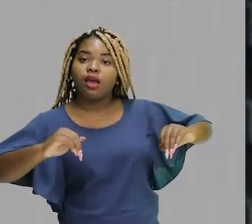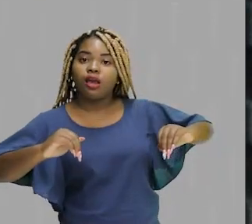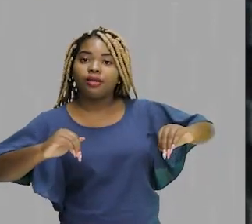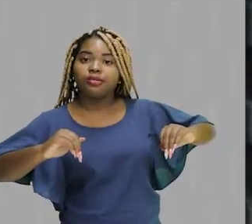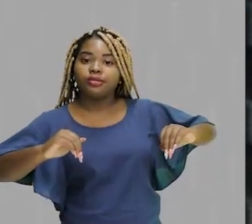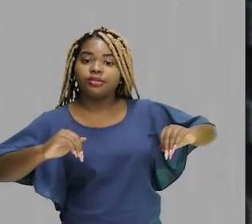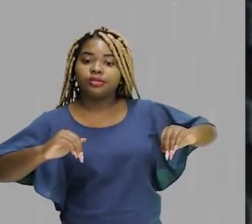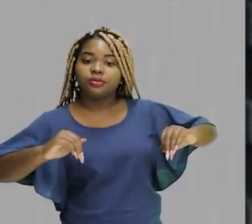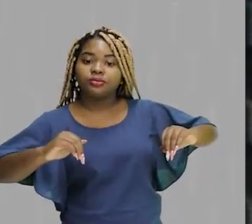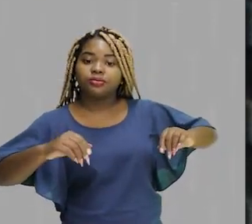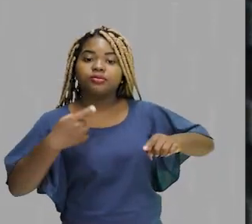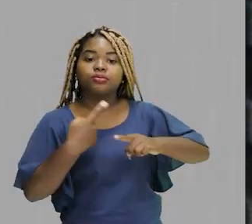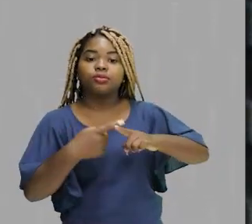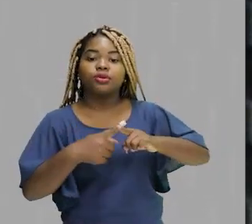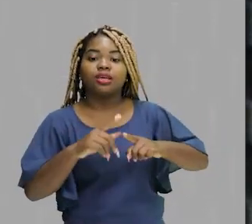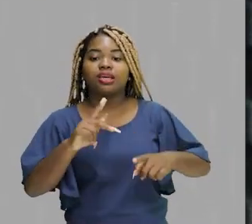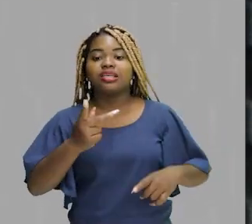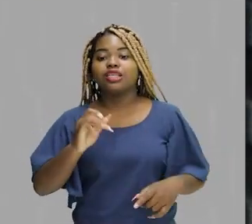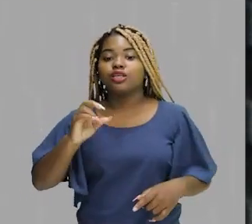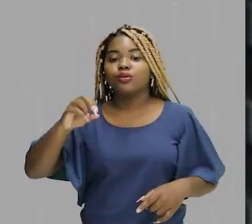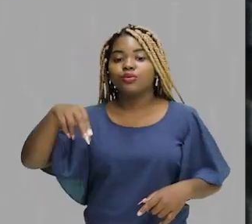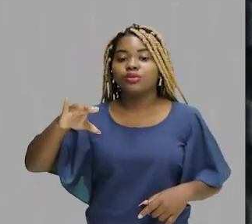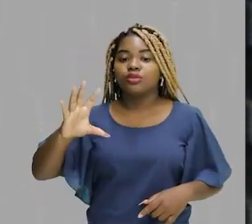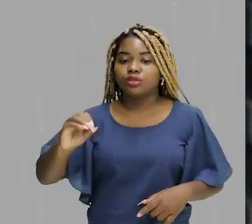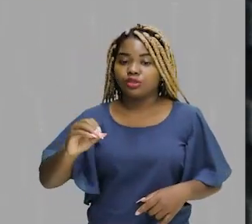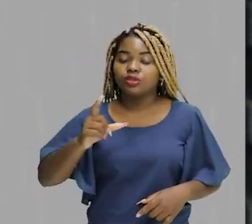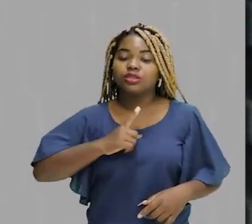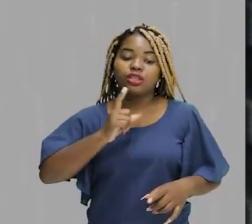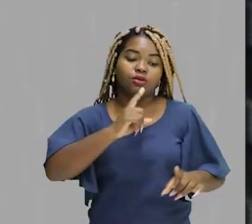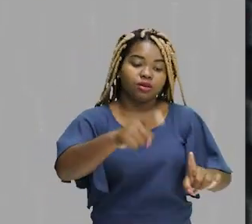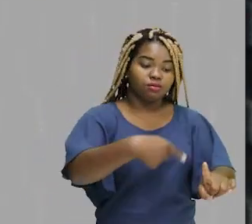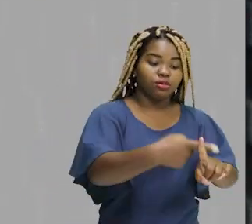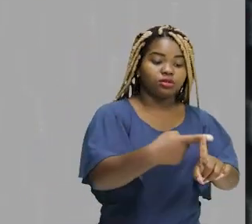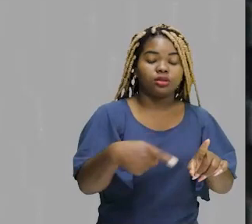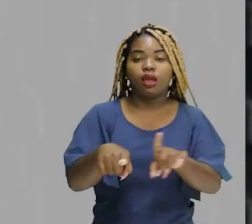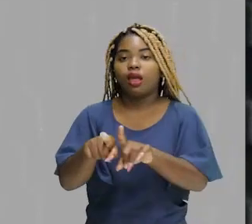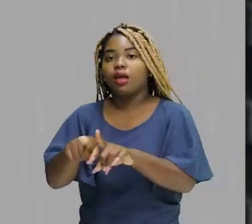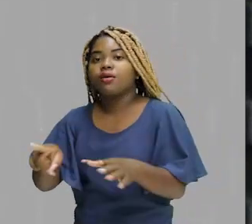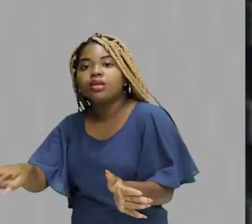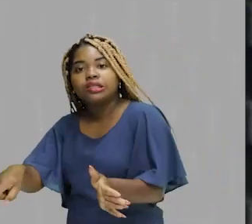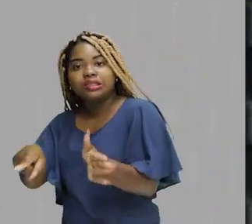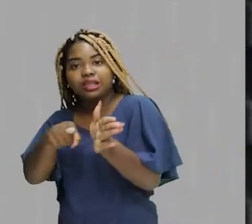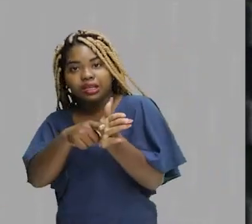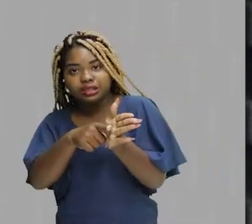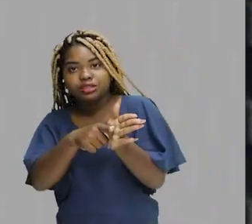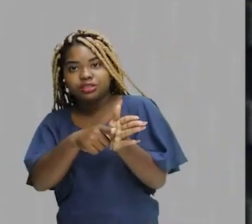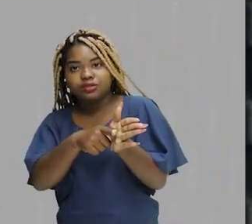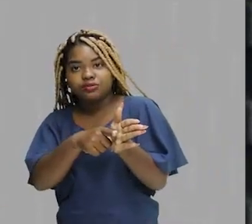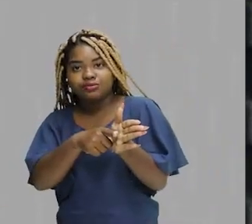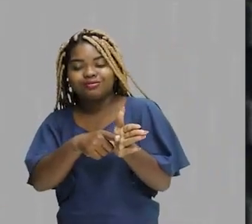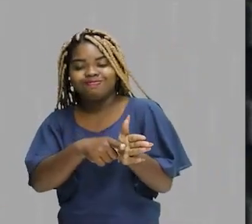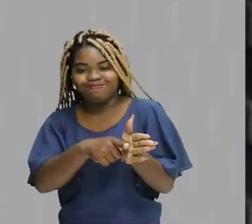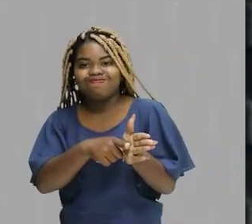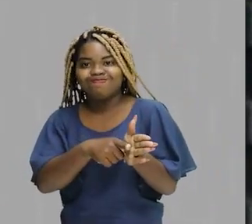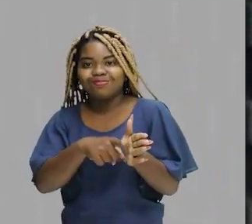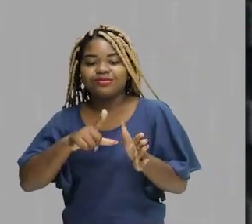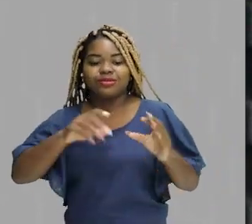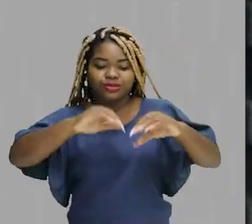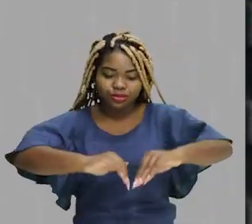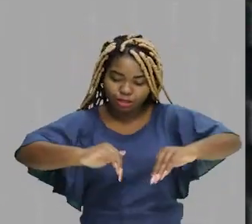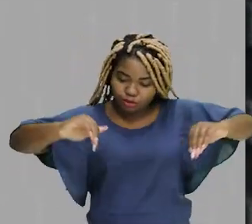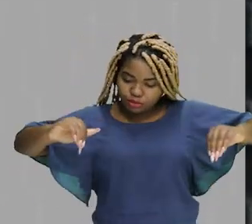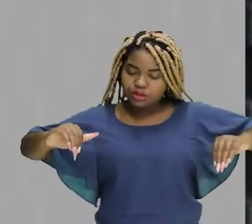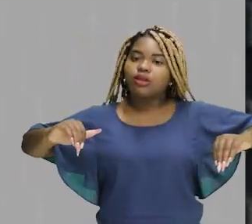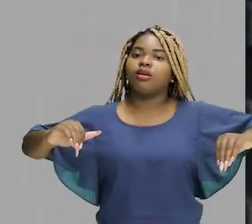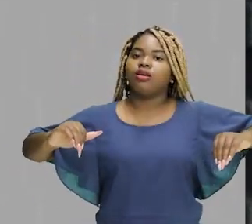um composto iônico, então ele já vai apresentar cargas positivas e negativas, então vai haver apenas uma separação